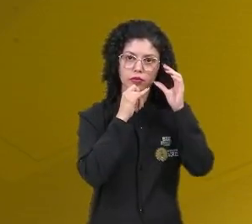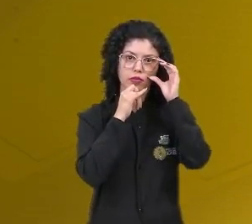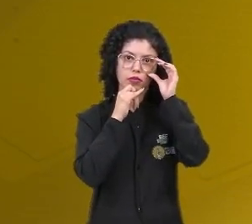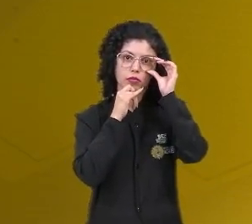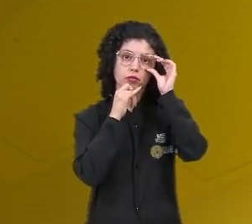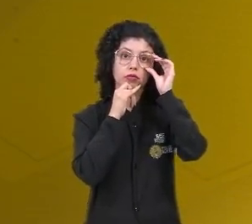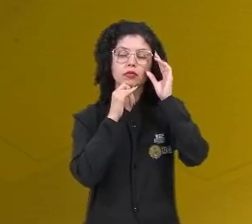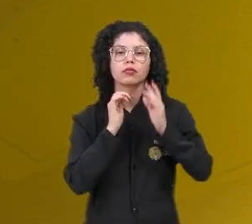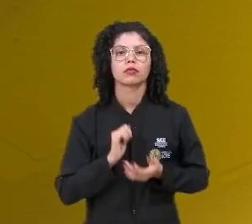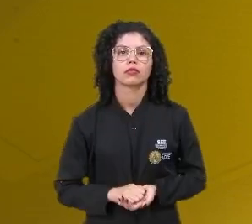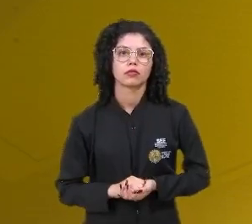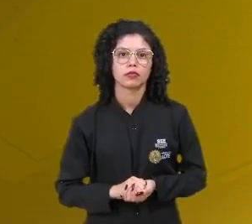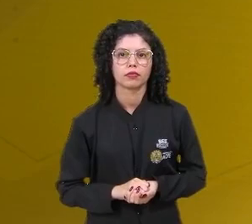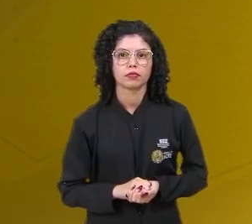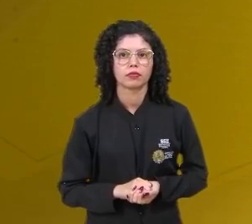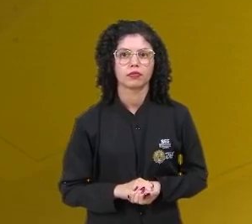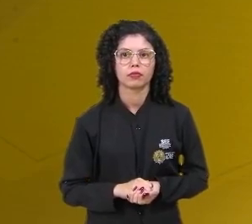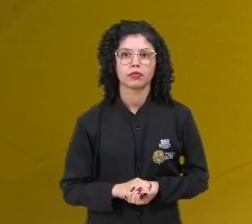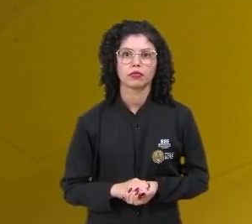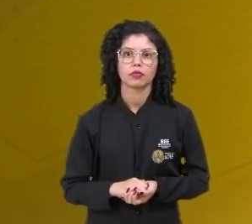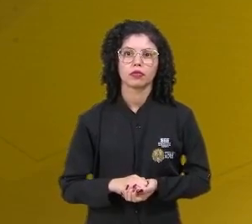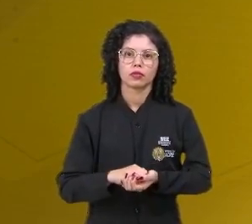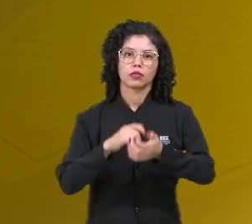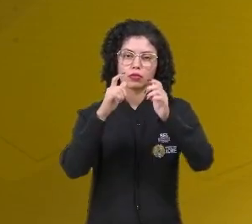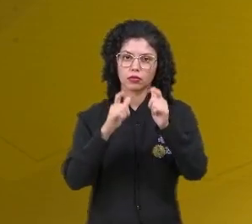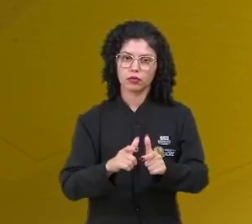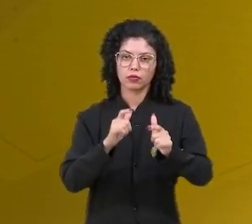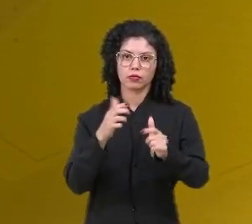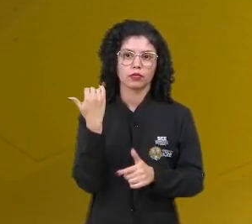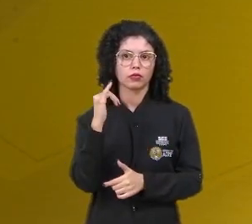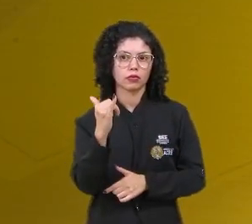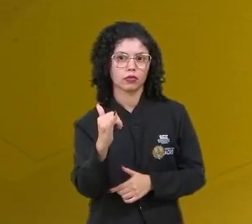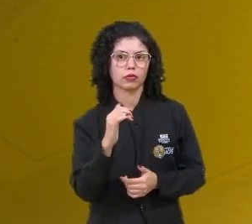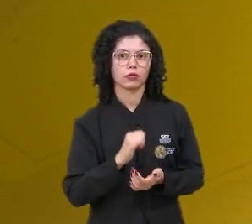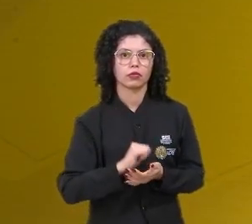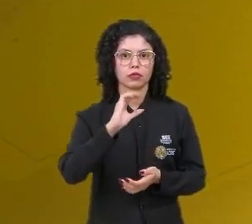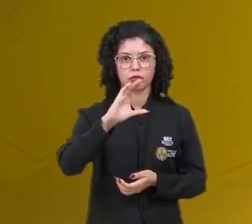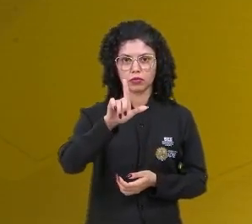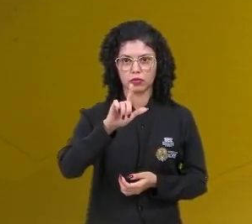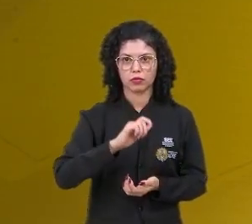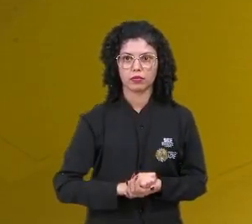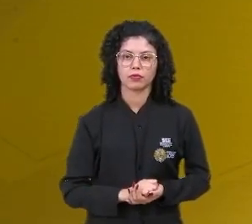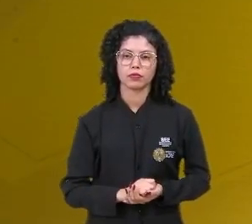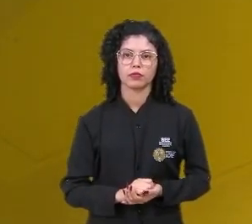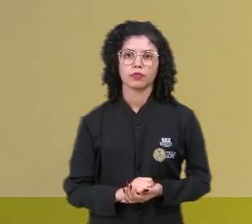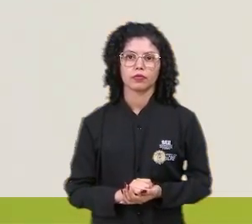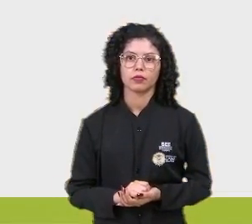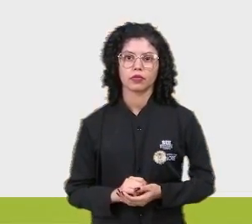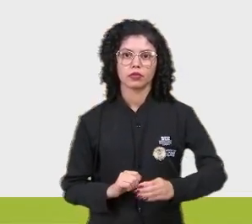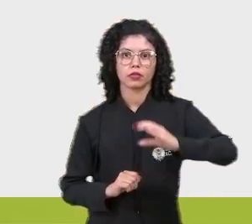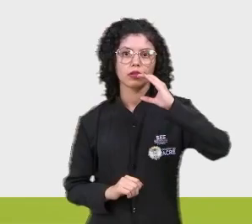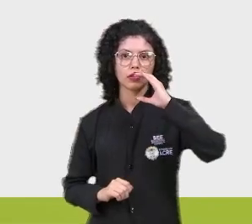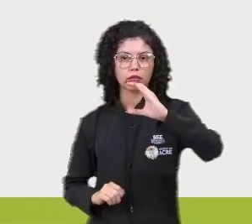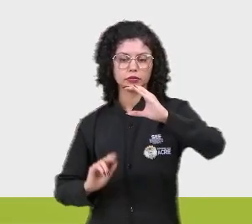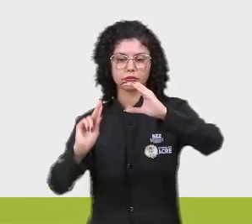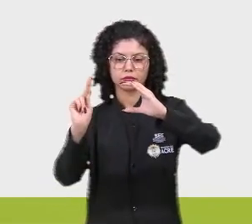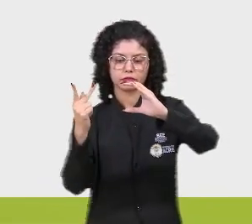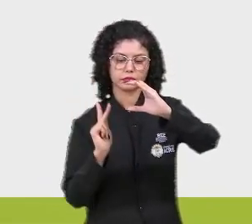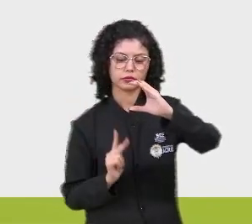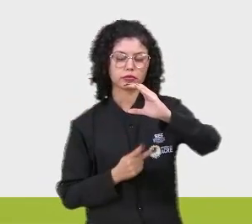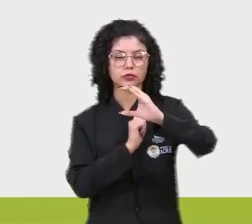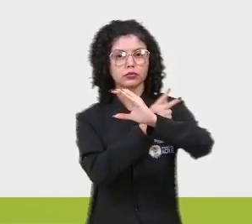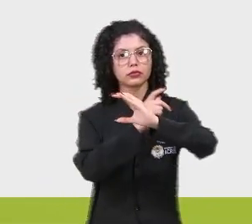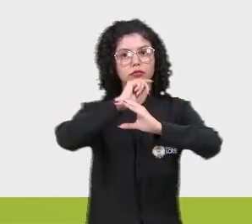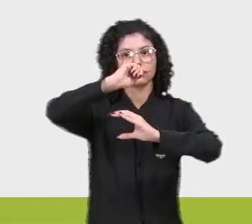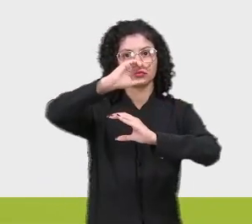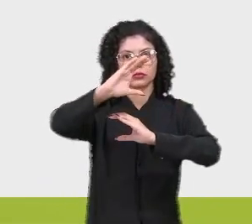o outro foi a posição do elemento químico cloro. Ou seja, aqui se você observar bem na